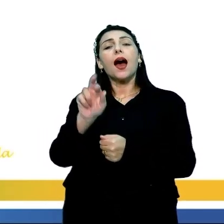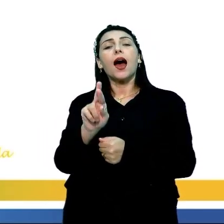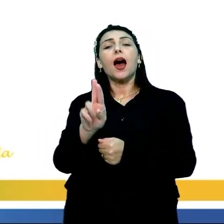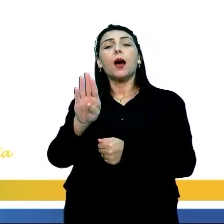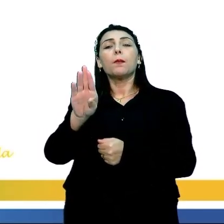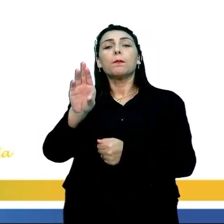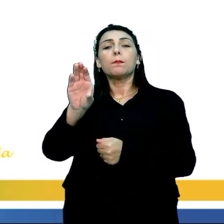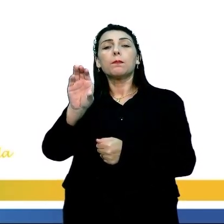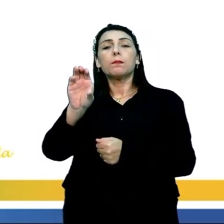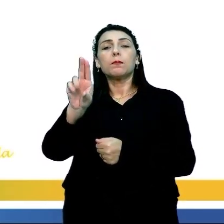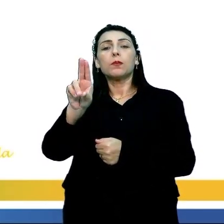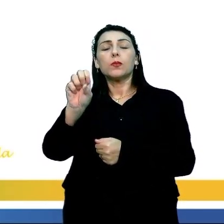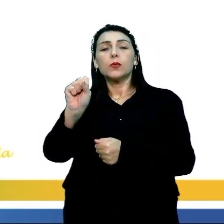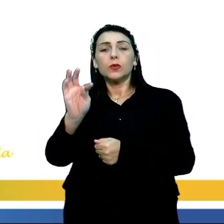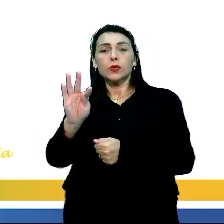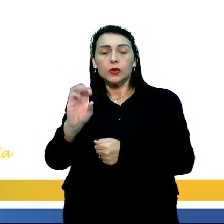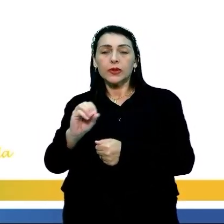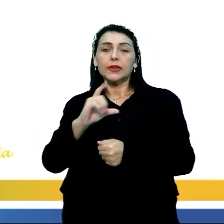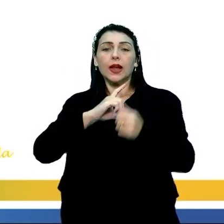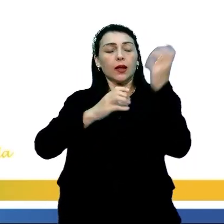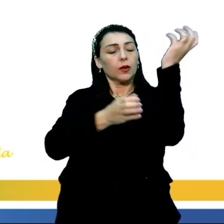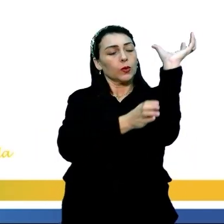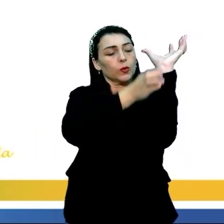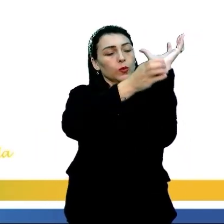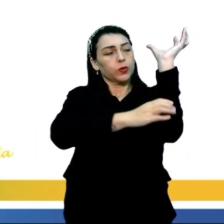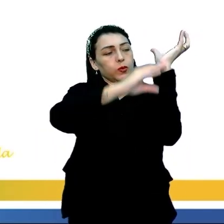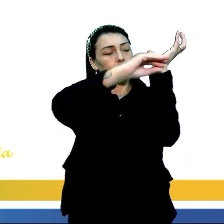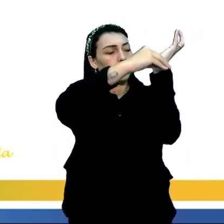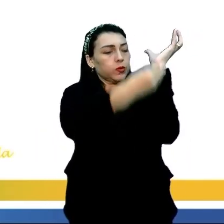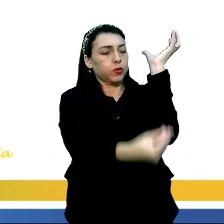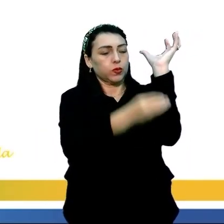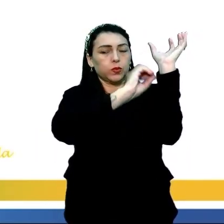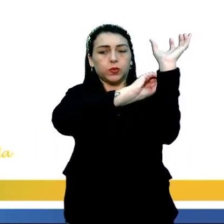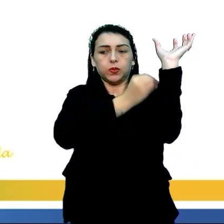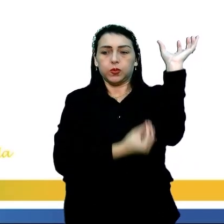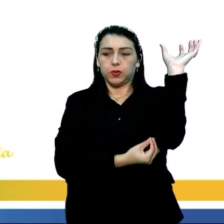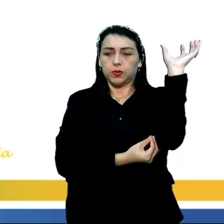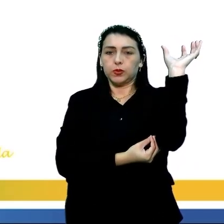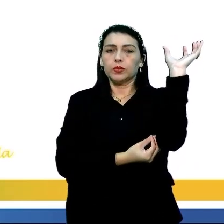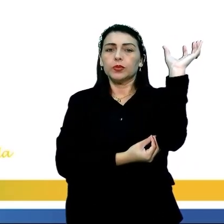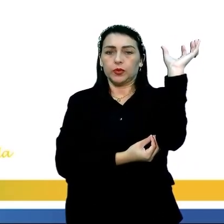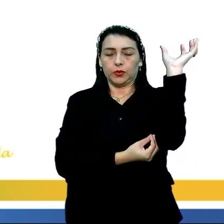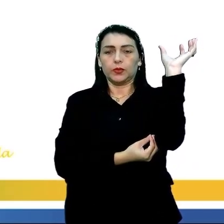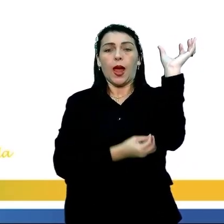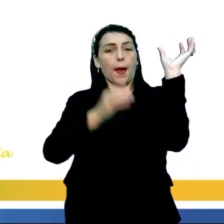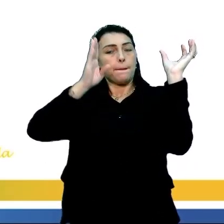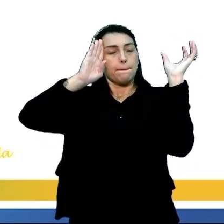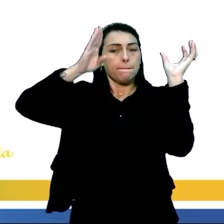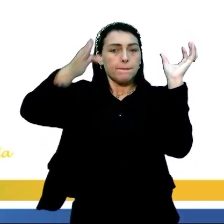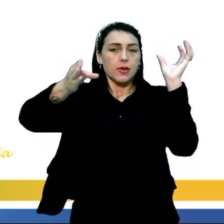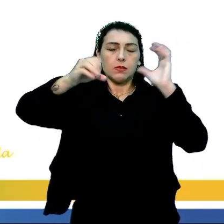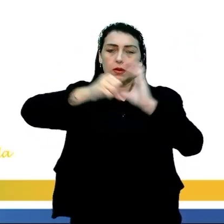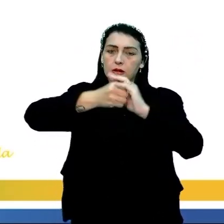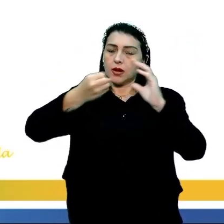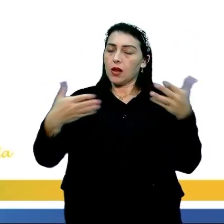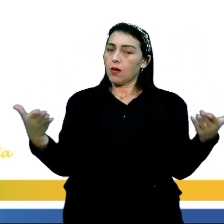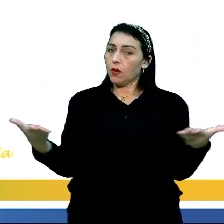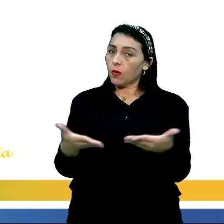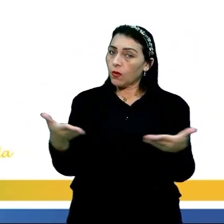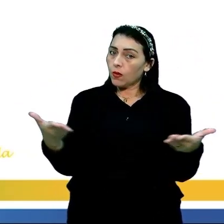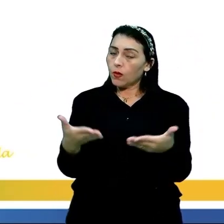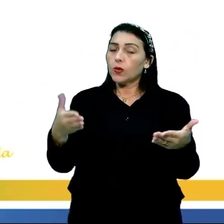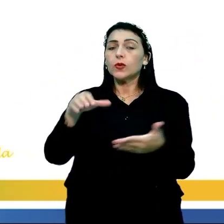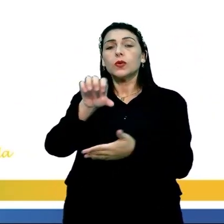tem aquela característica de ter troncos e galhos retorcidos. Então, essa é a principal característica hoje